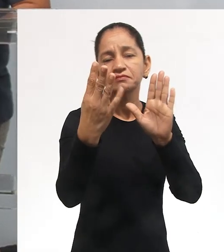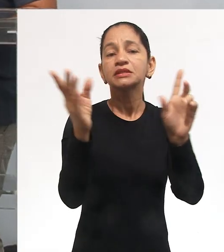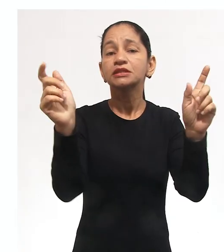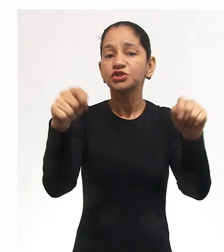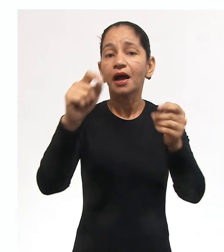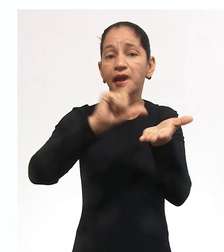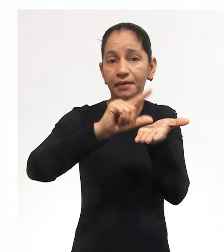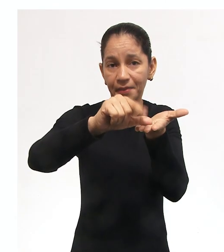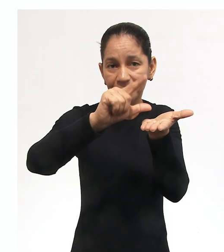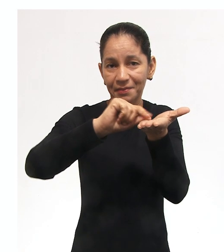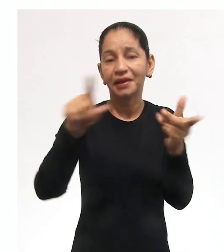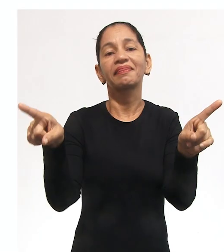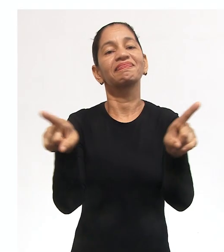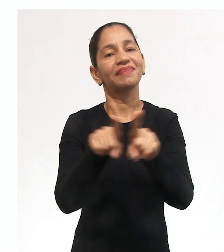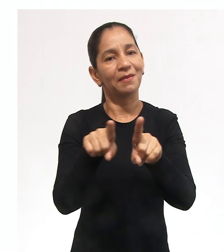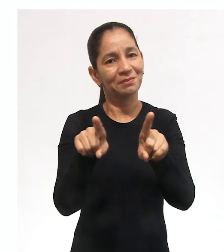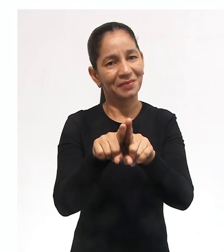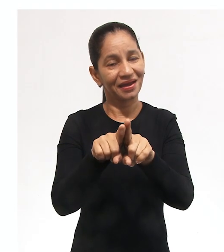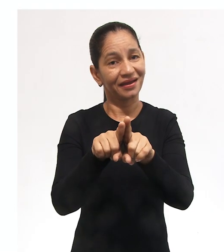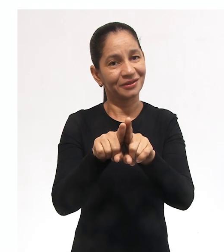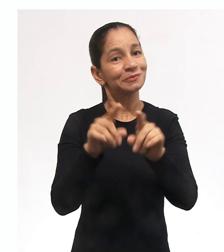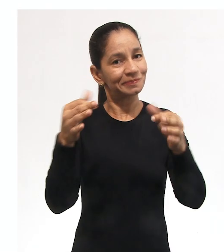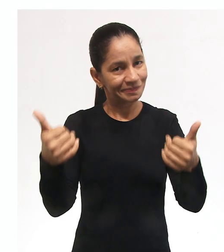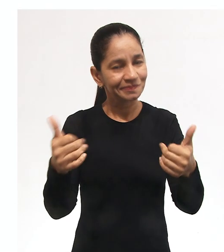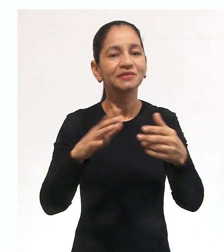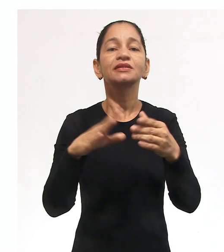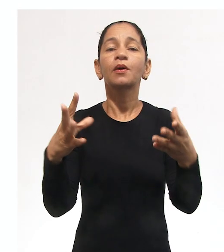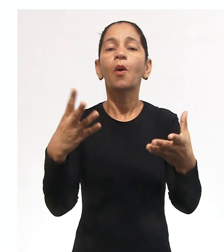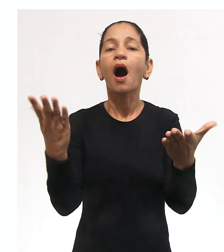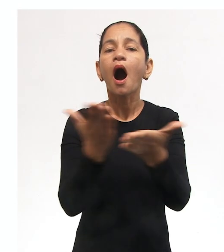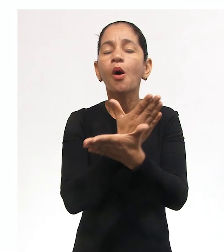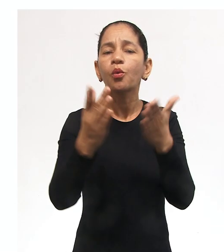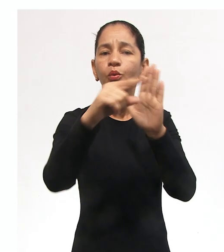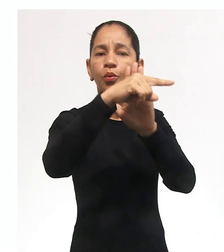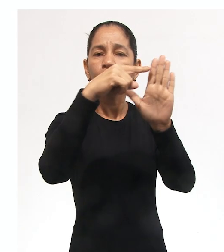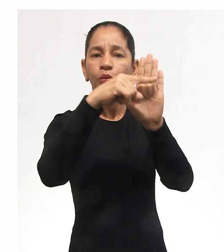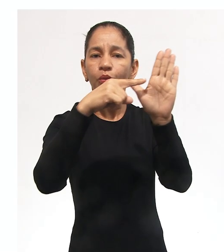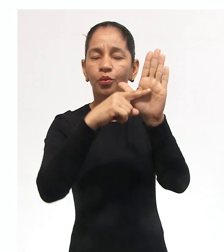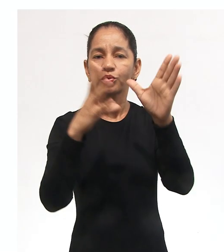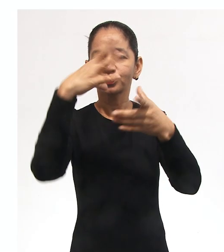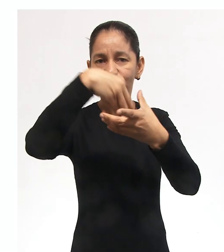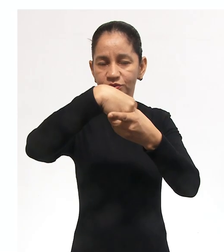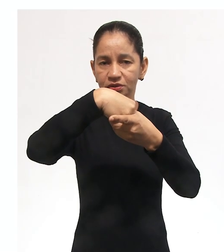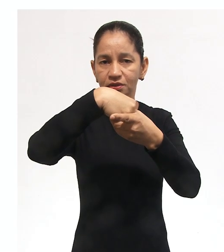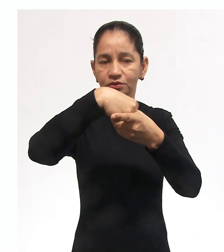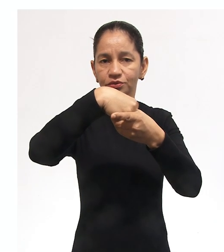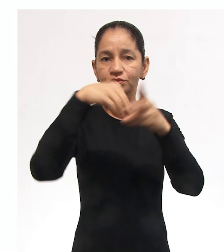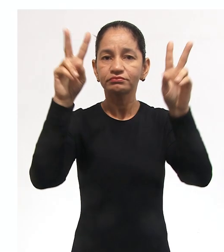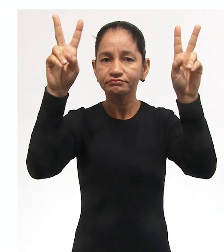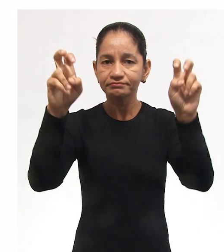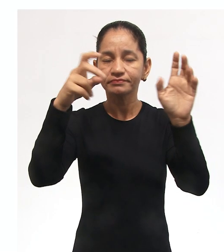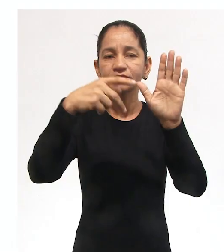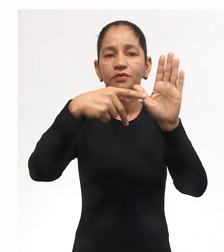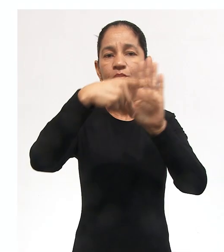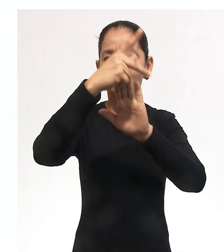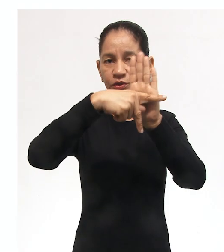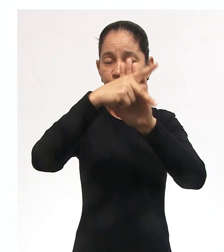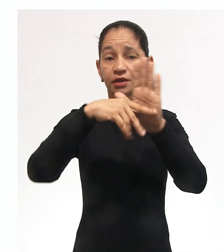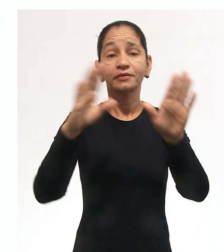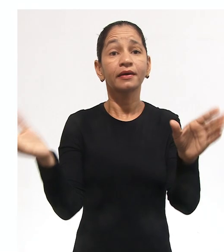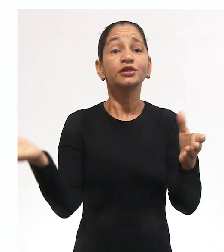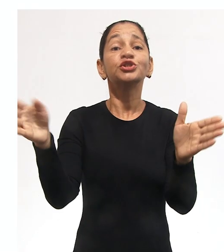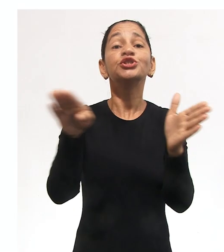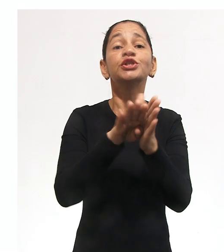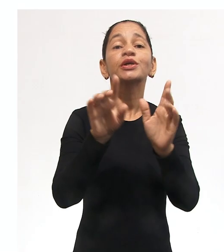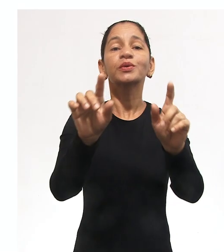bom? Avançando, então, nos elementos do projeto, a gente adentra no tópico de metodologia,